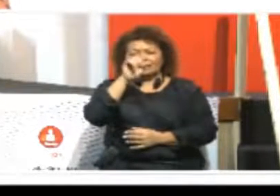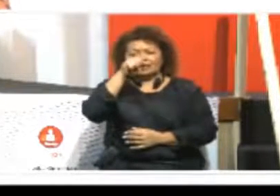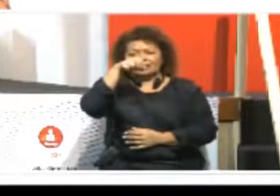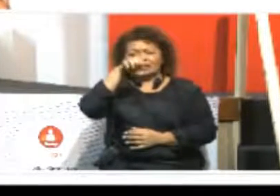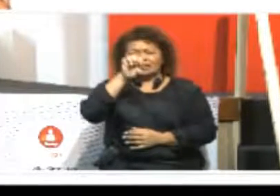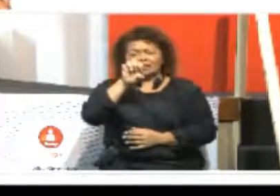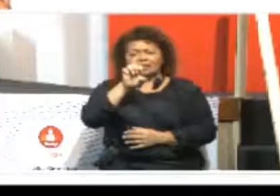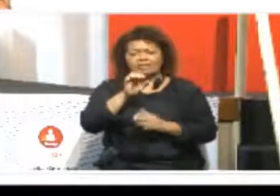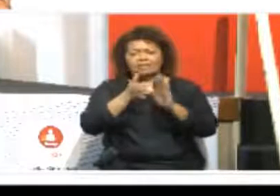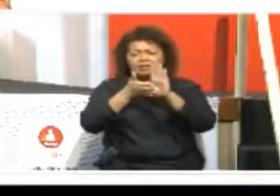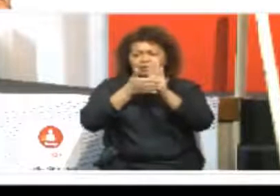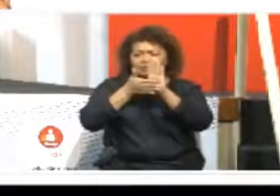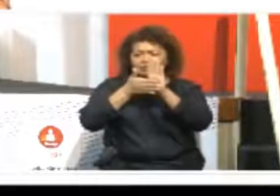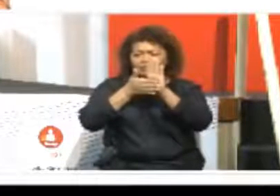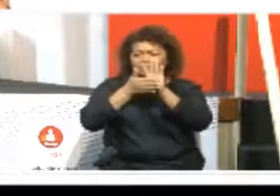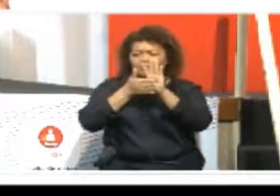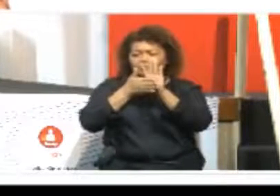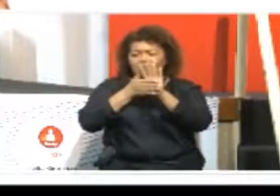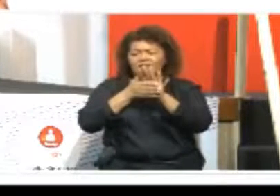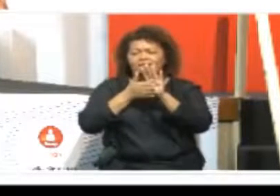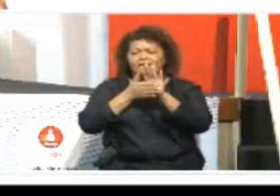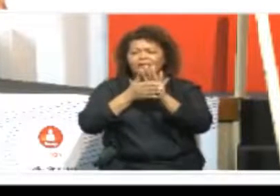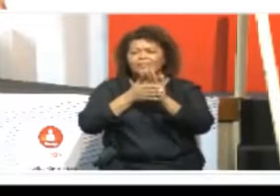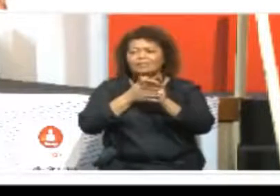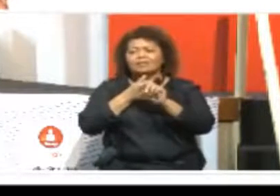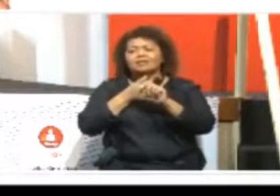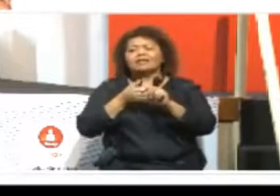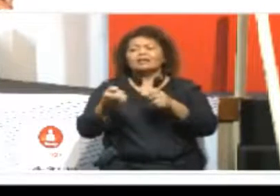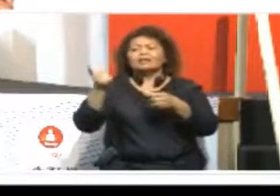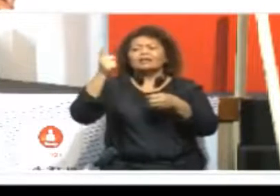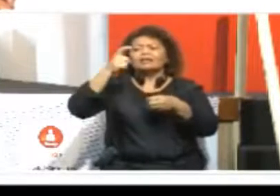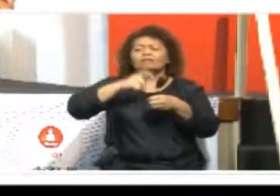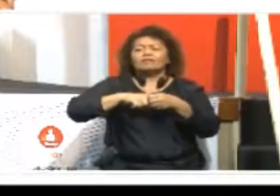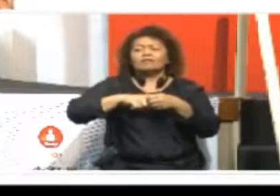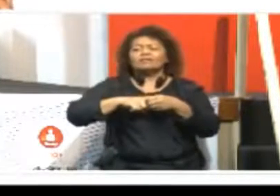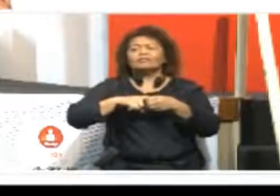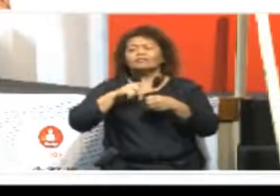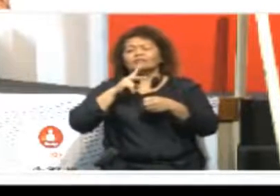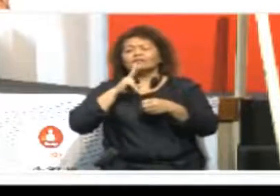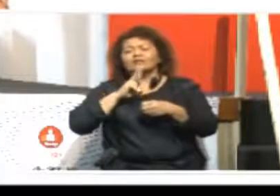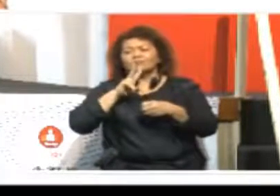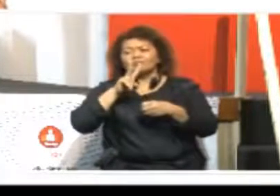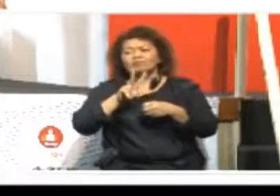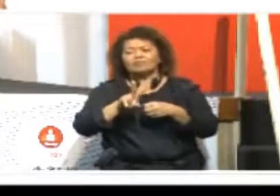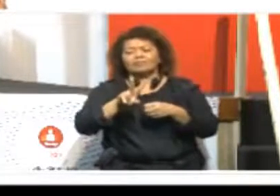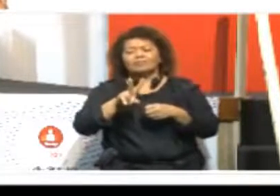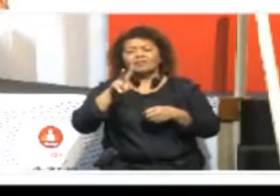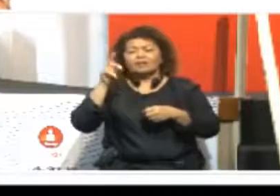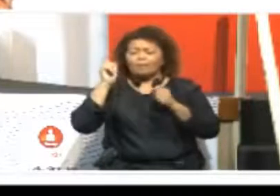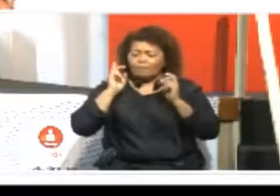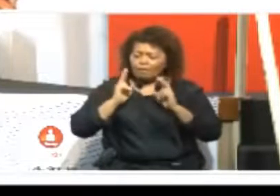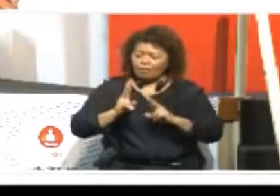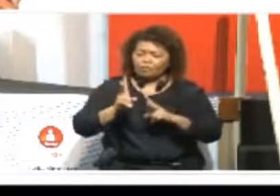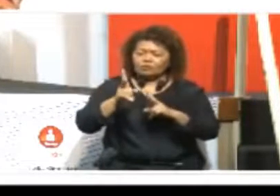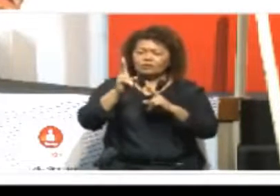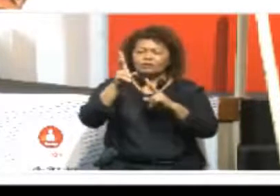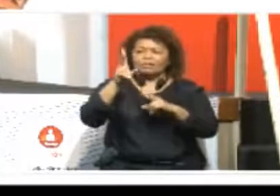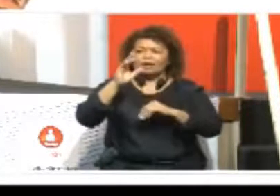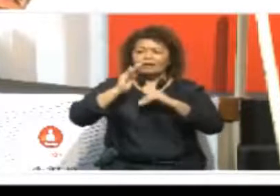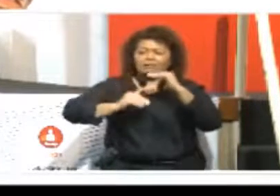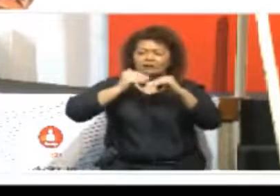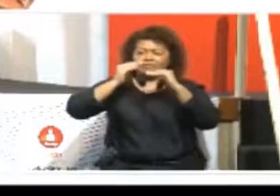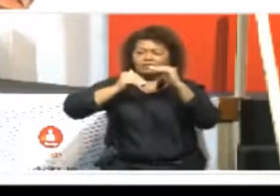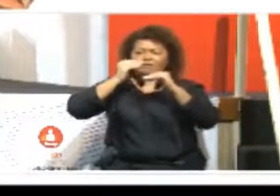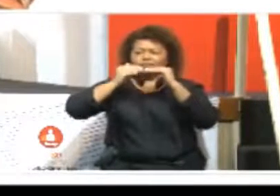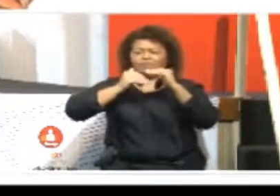felicitações pelas conquistas e votos de que possam continuar a contribuir para o desenvolvimento de um Estado democrático e